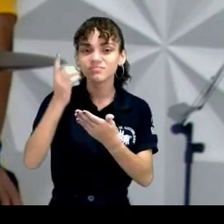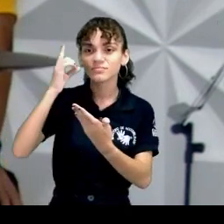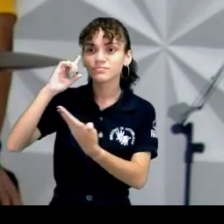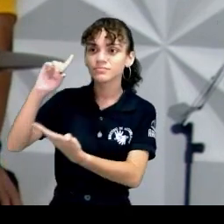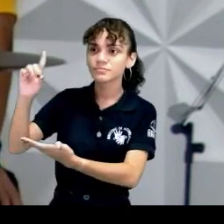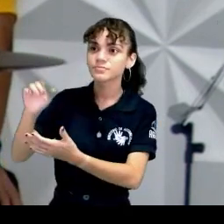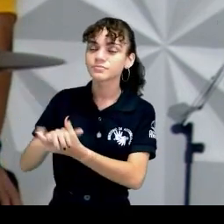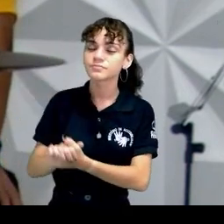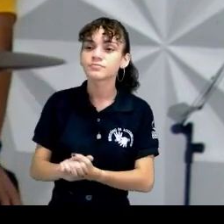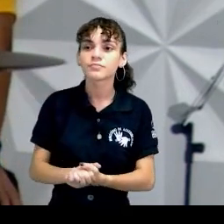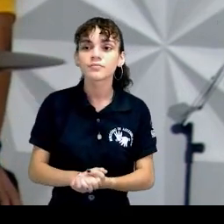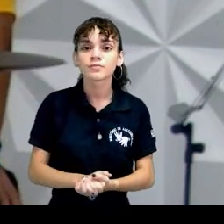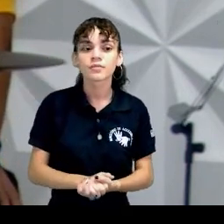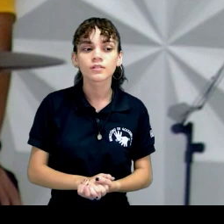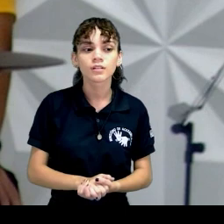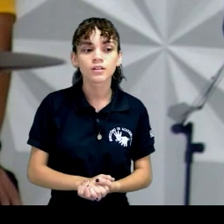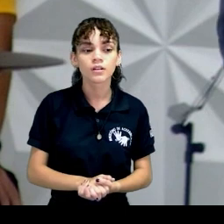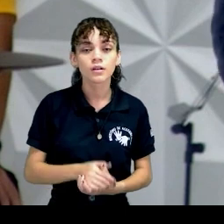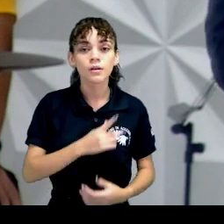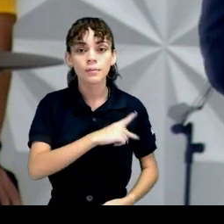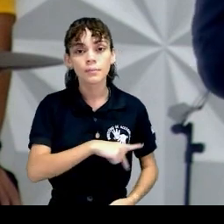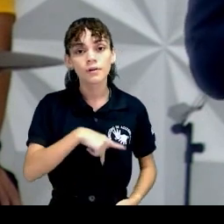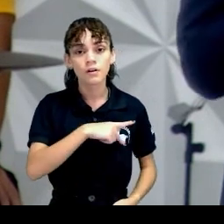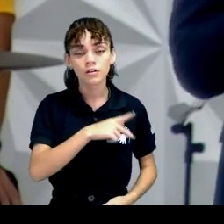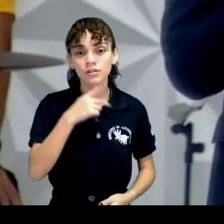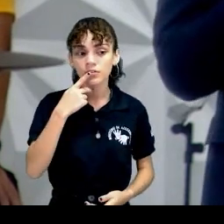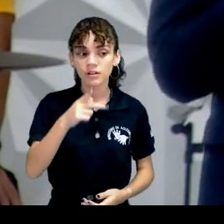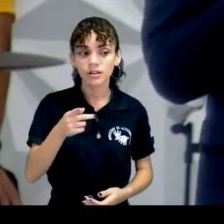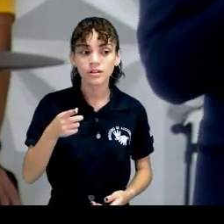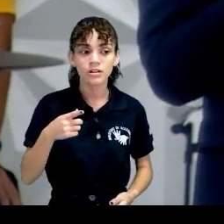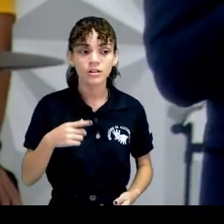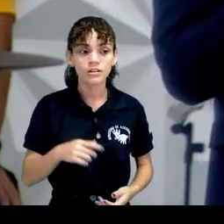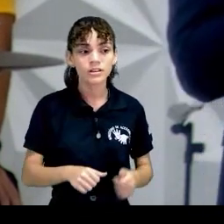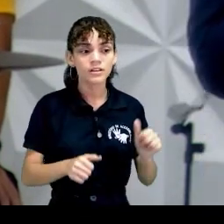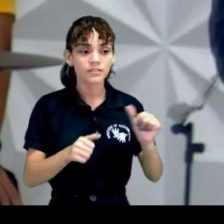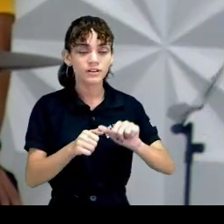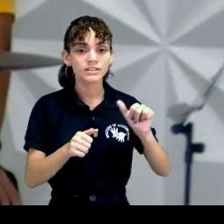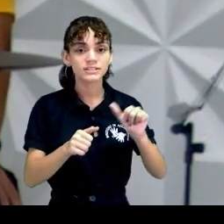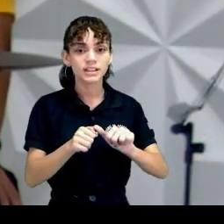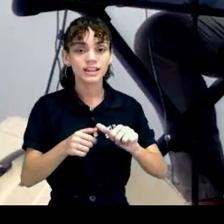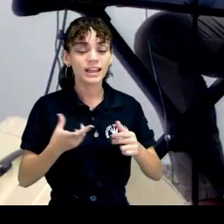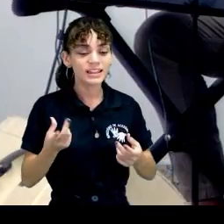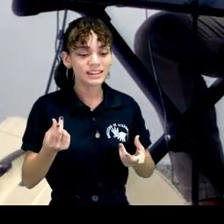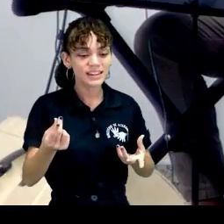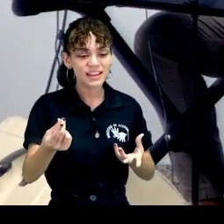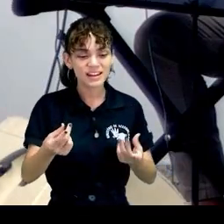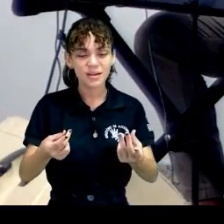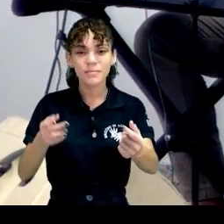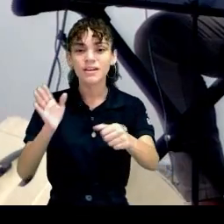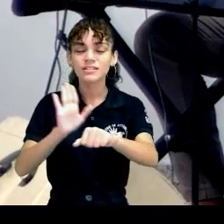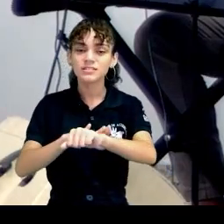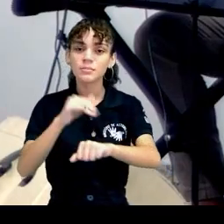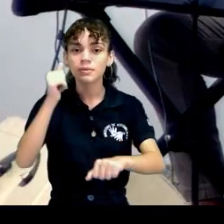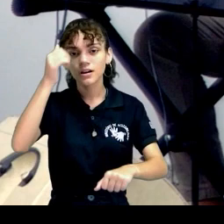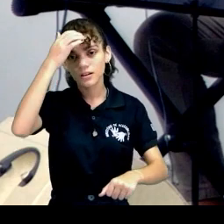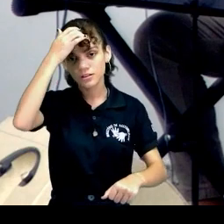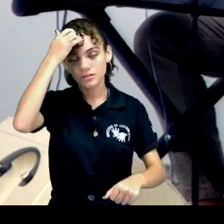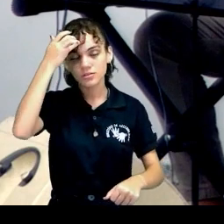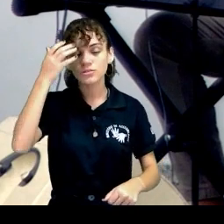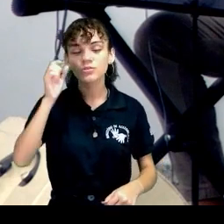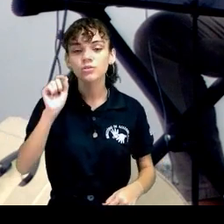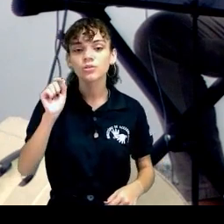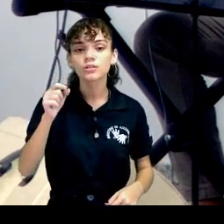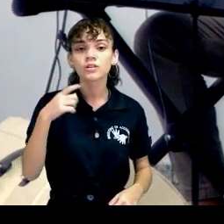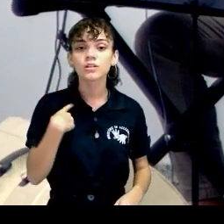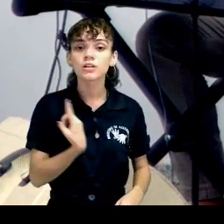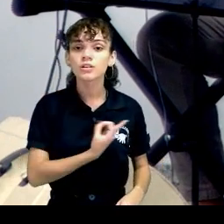infinitamente do que pedimos ou pensamos, e o verso 28 termina assim: porque pensava, se eu tão somente tocar em